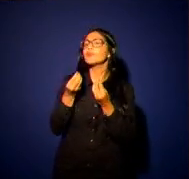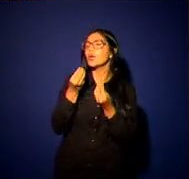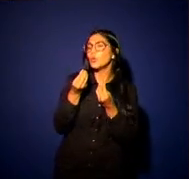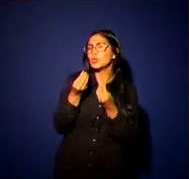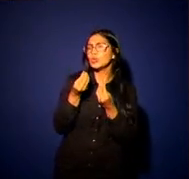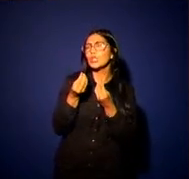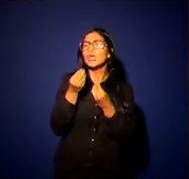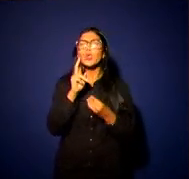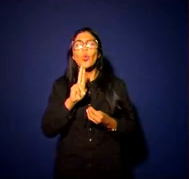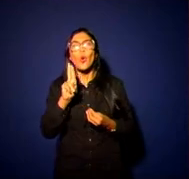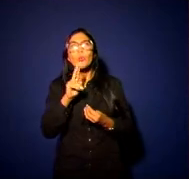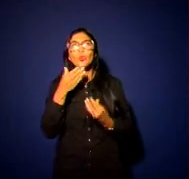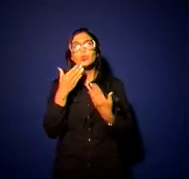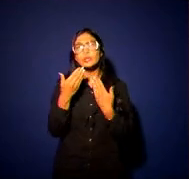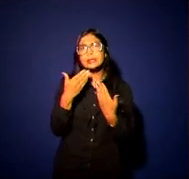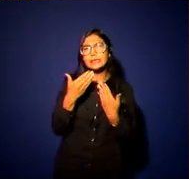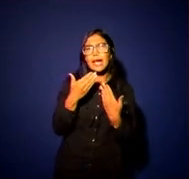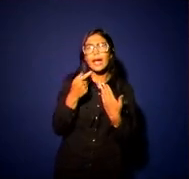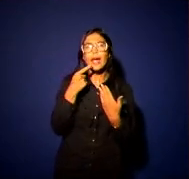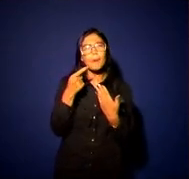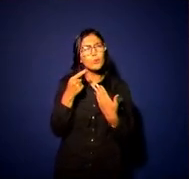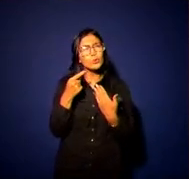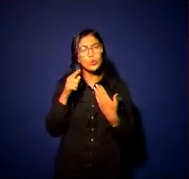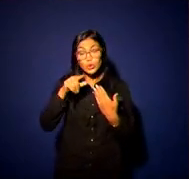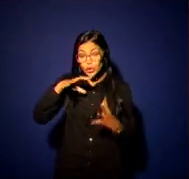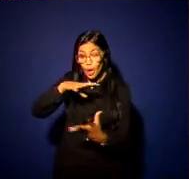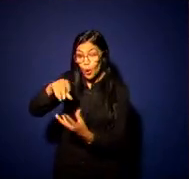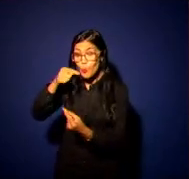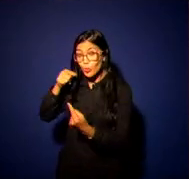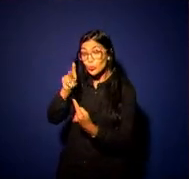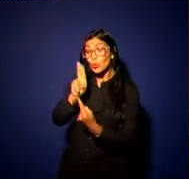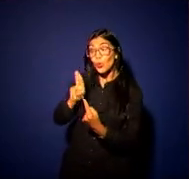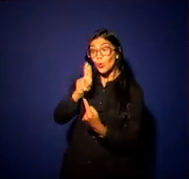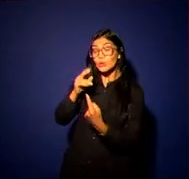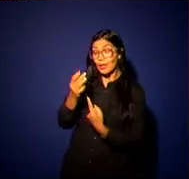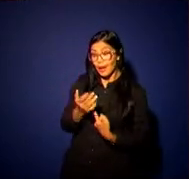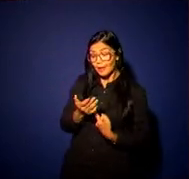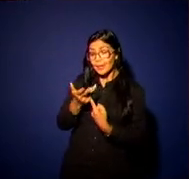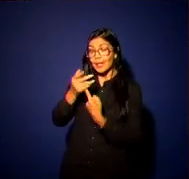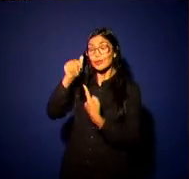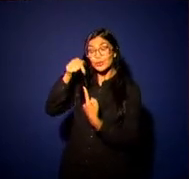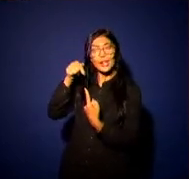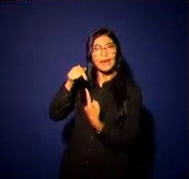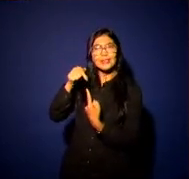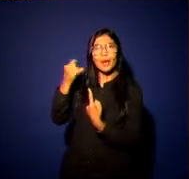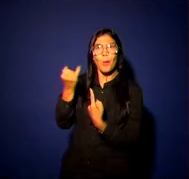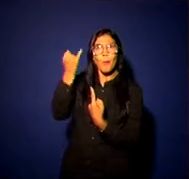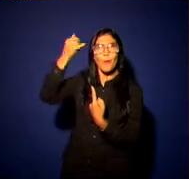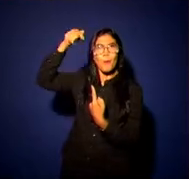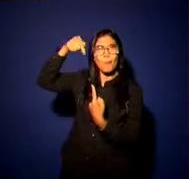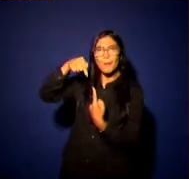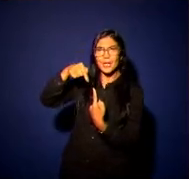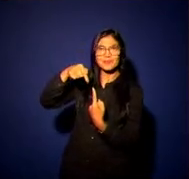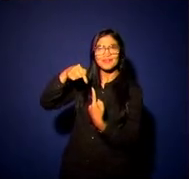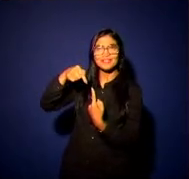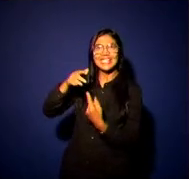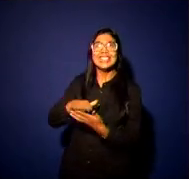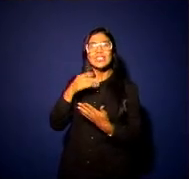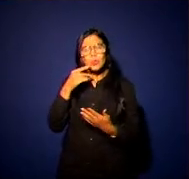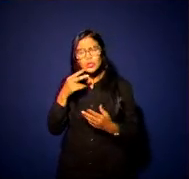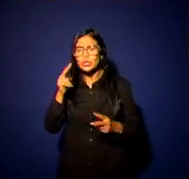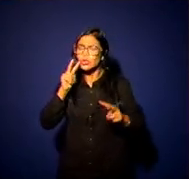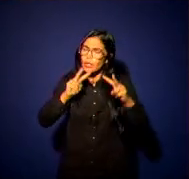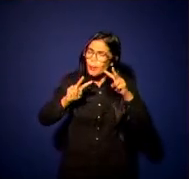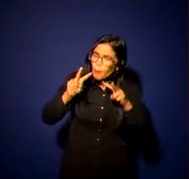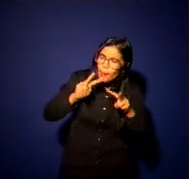a maneira como as relações se estabelecem no mundo é muito baseada na importância do fenômeno tecnológico então a gente vem revisando